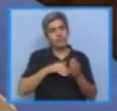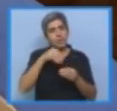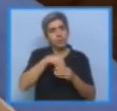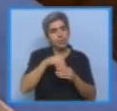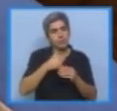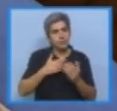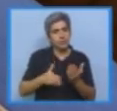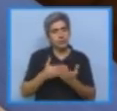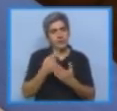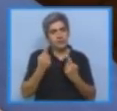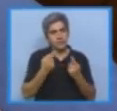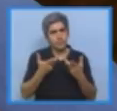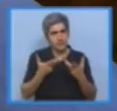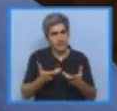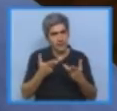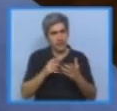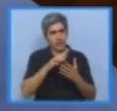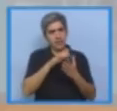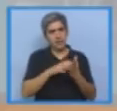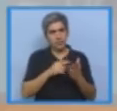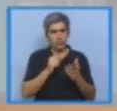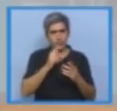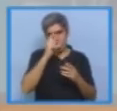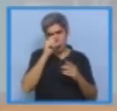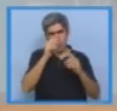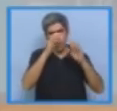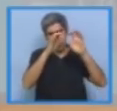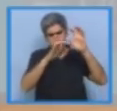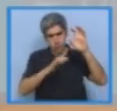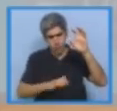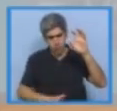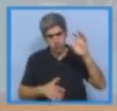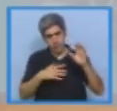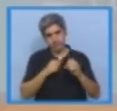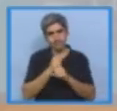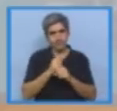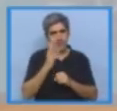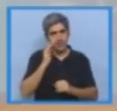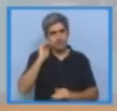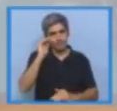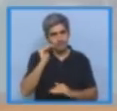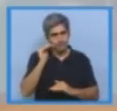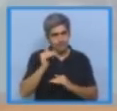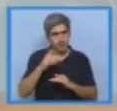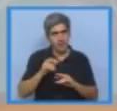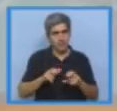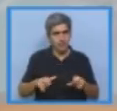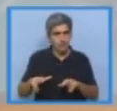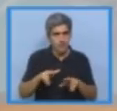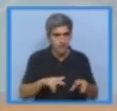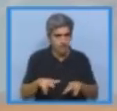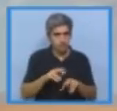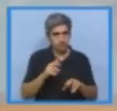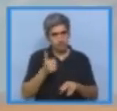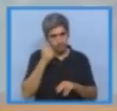que propomos às vezes são densos, que são textos às vezes um bocadinho longos. Também queremos aí trabalhar e ter mais conteúdos, mais vídeos, já temos alguma